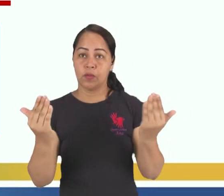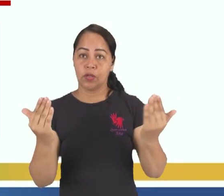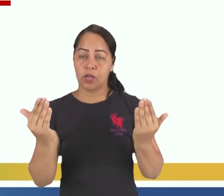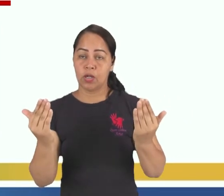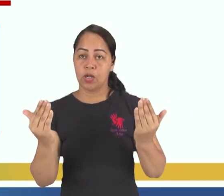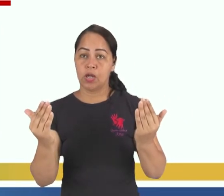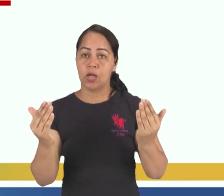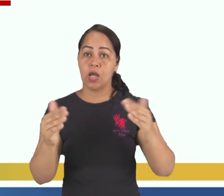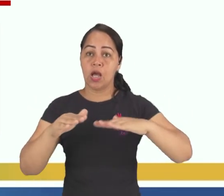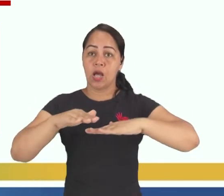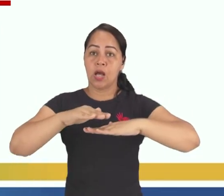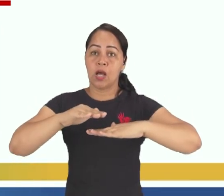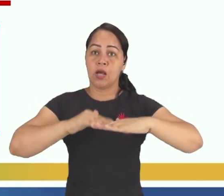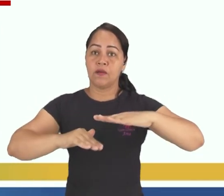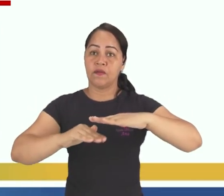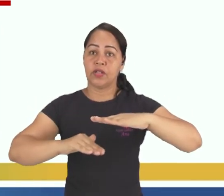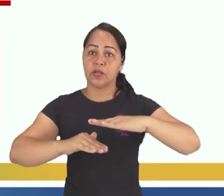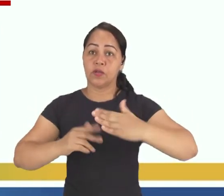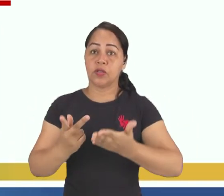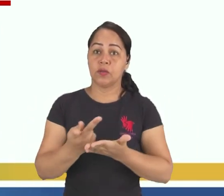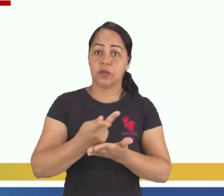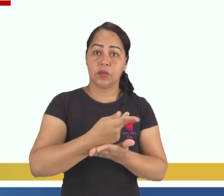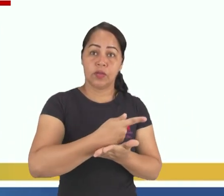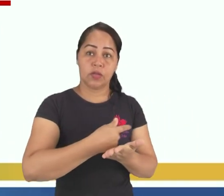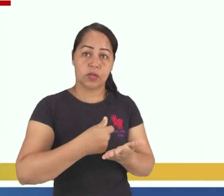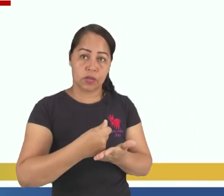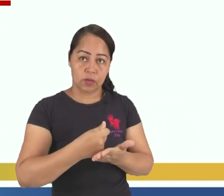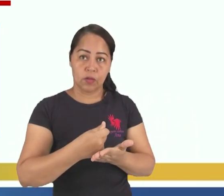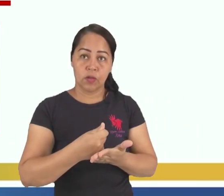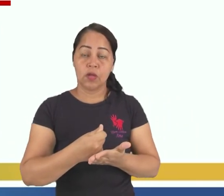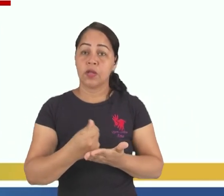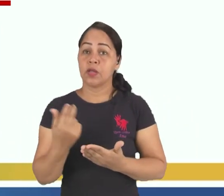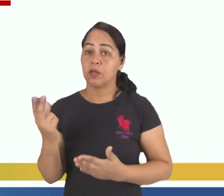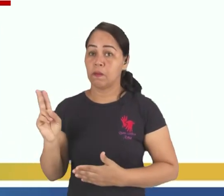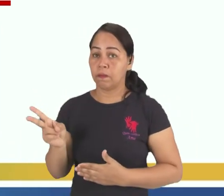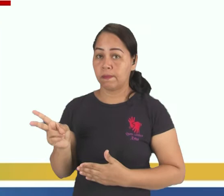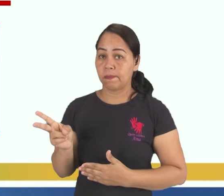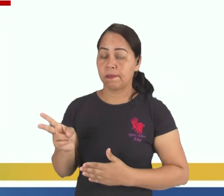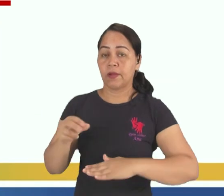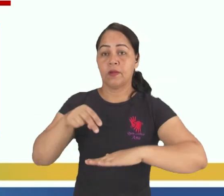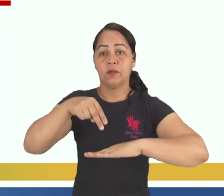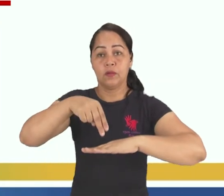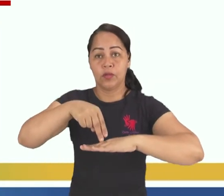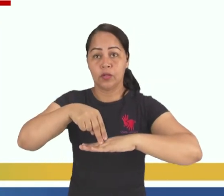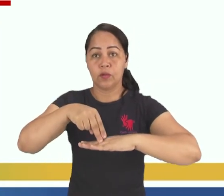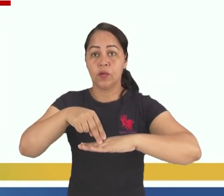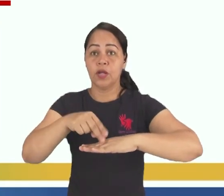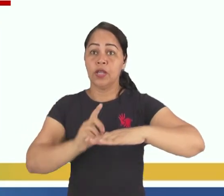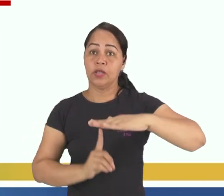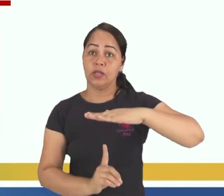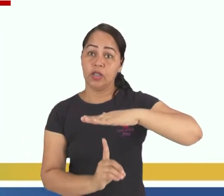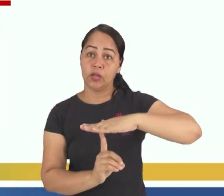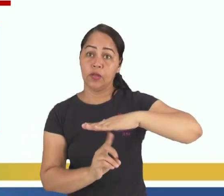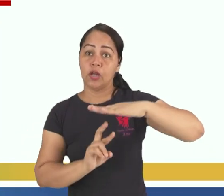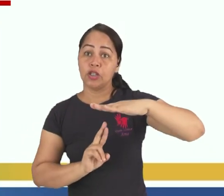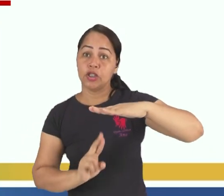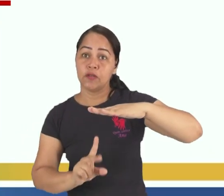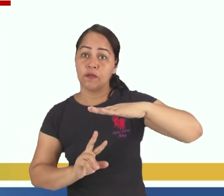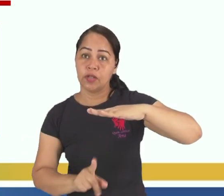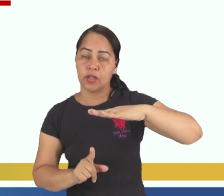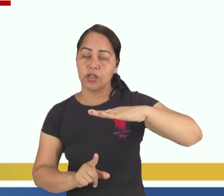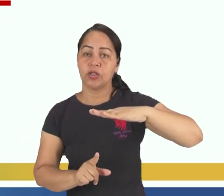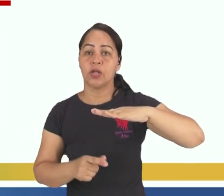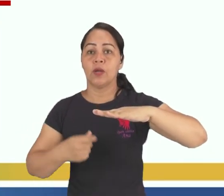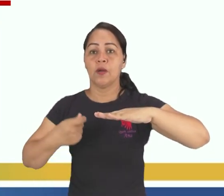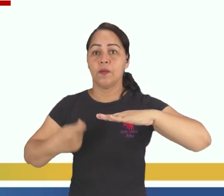frações quando elas possuem o mesmo numerador e diferentes denominadores, esse método só é válido quando trata-se